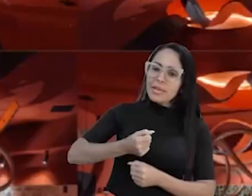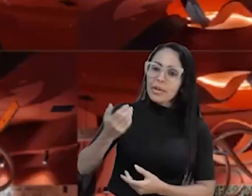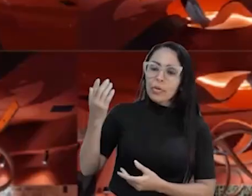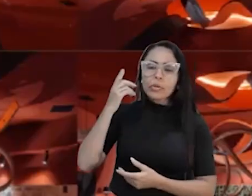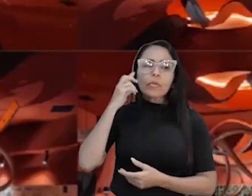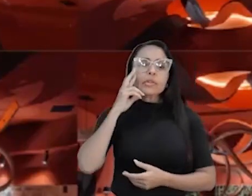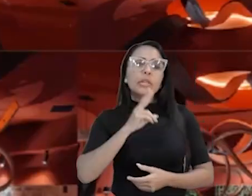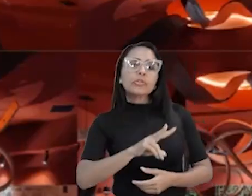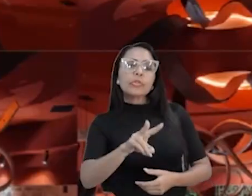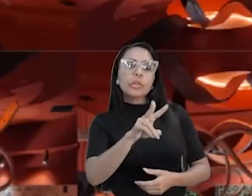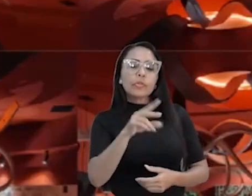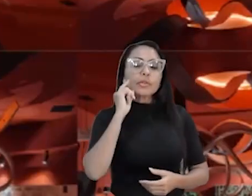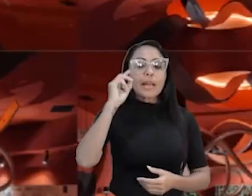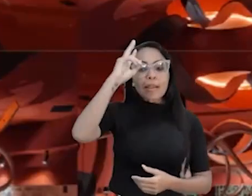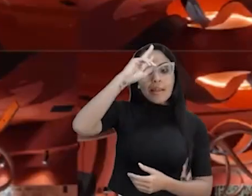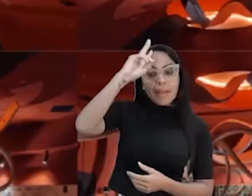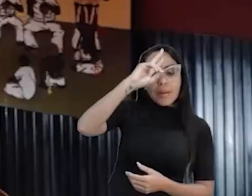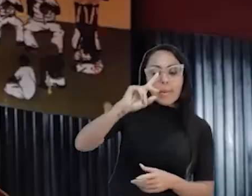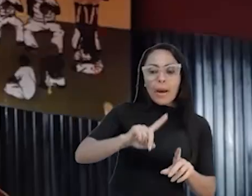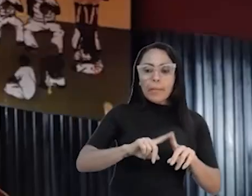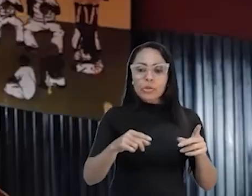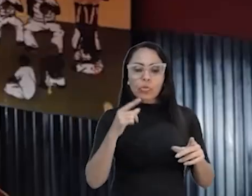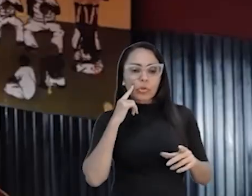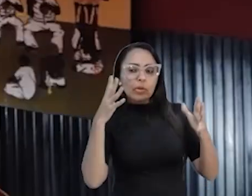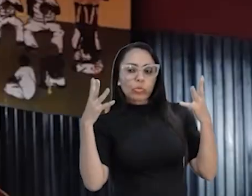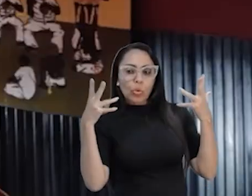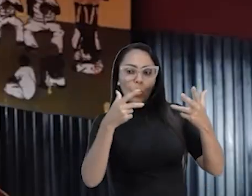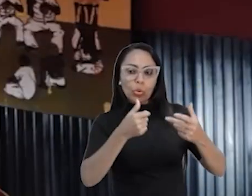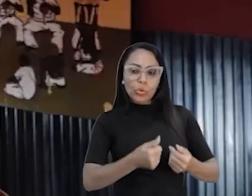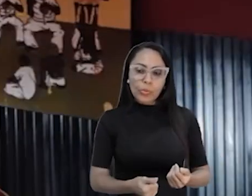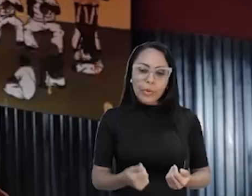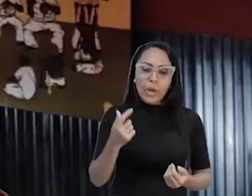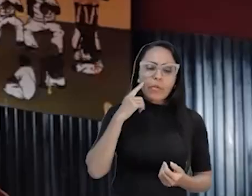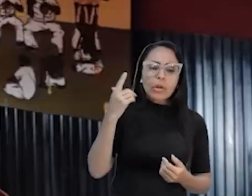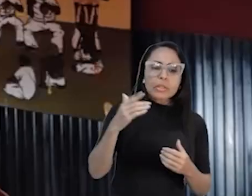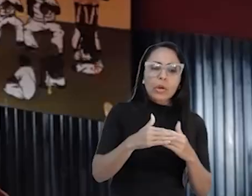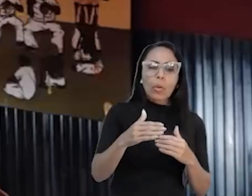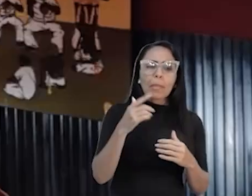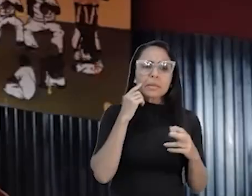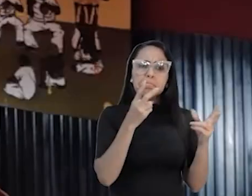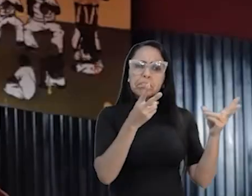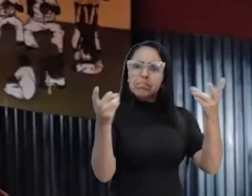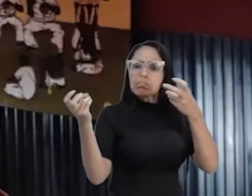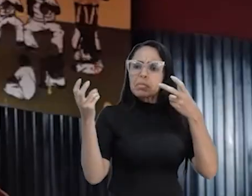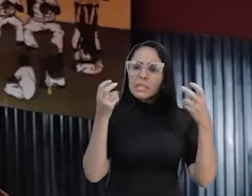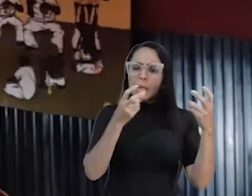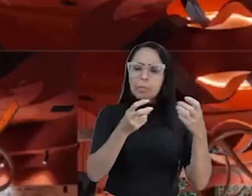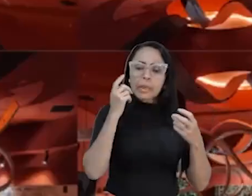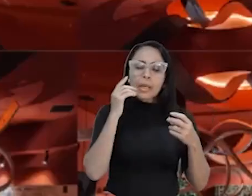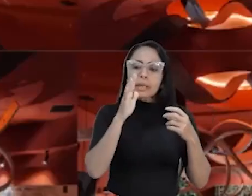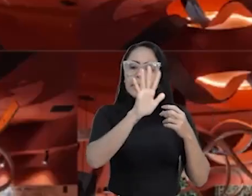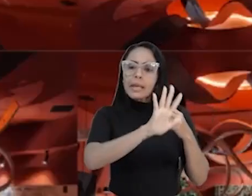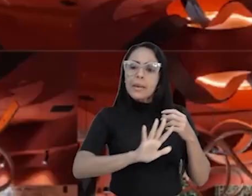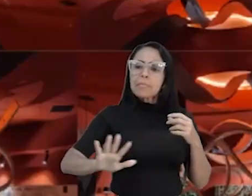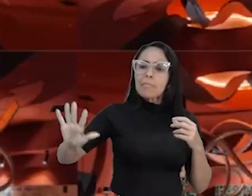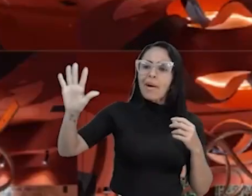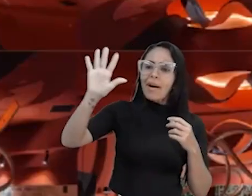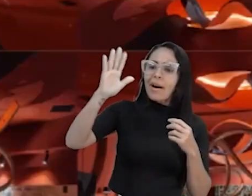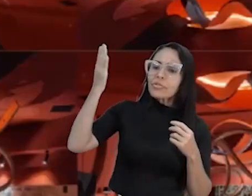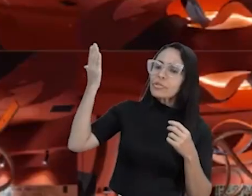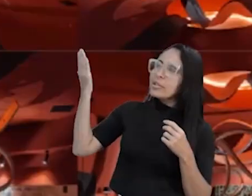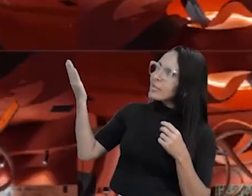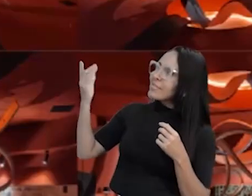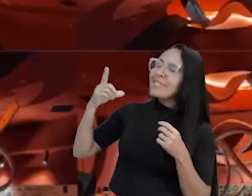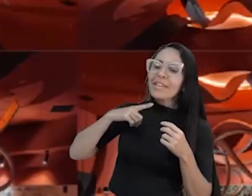na imagem anterior, você lembra, mas quando você vê o todo, você começa a notar que a imagem tem essa tendência, tem